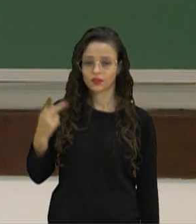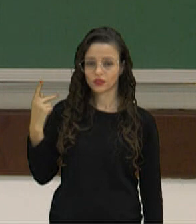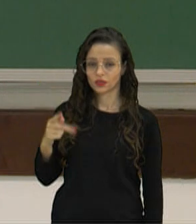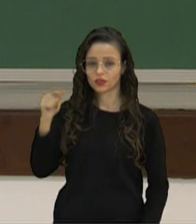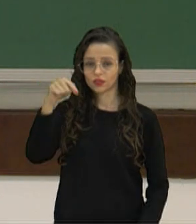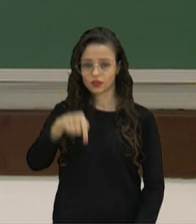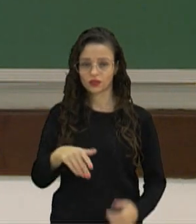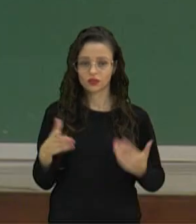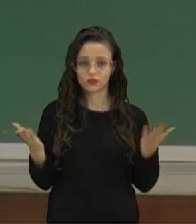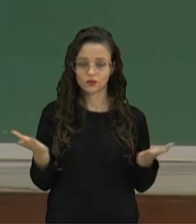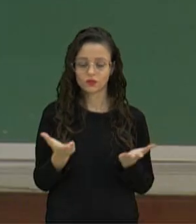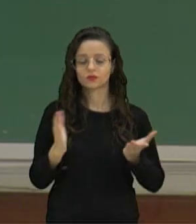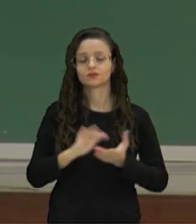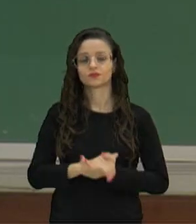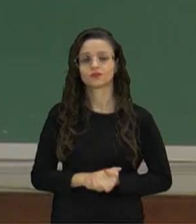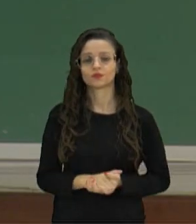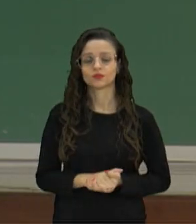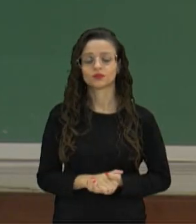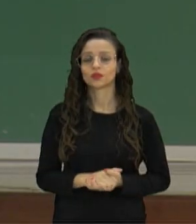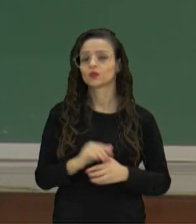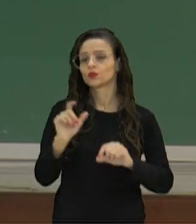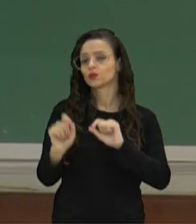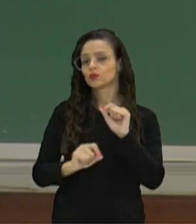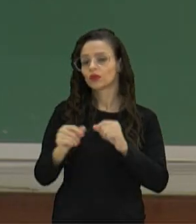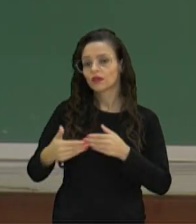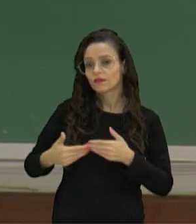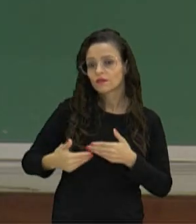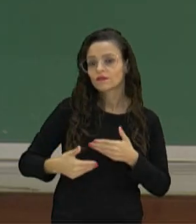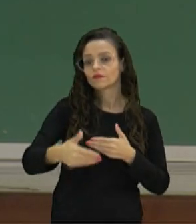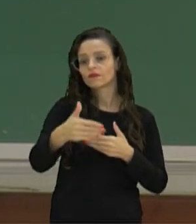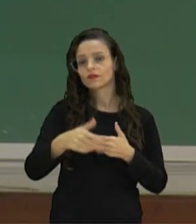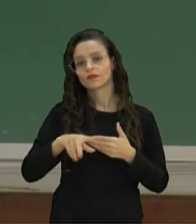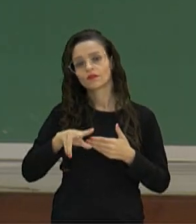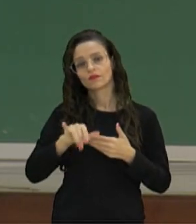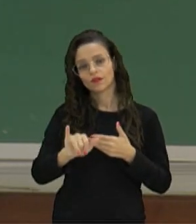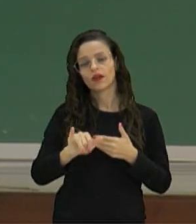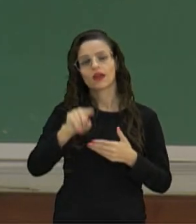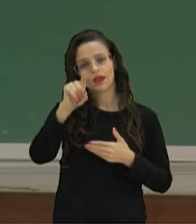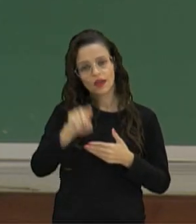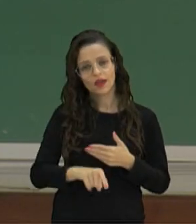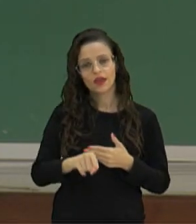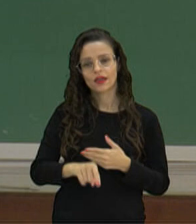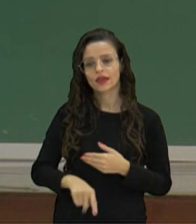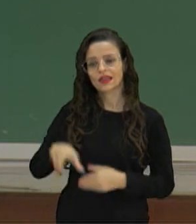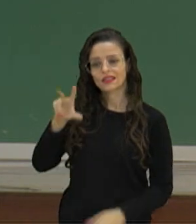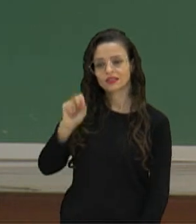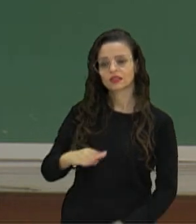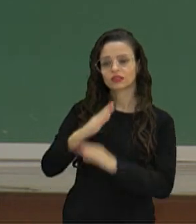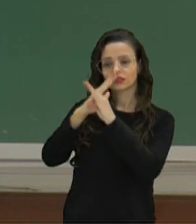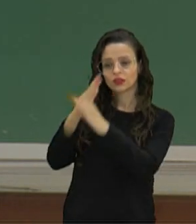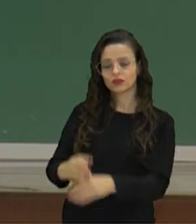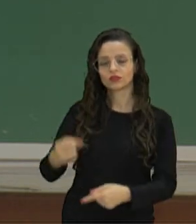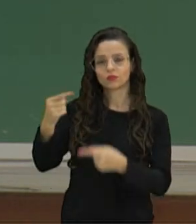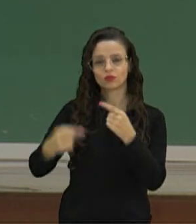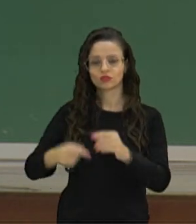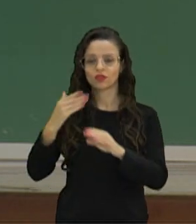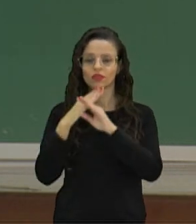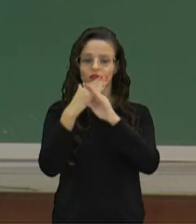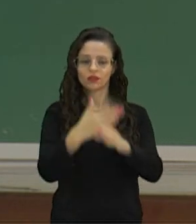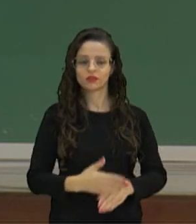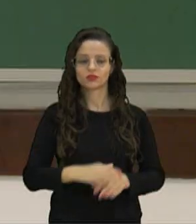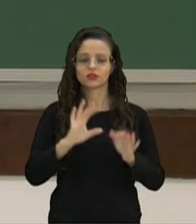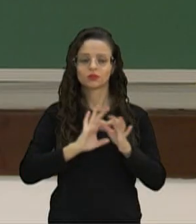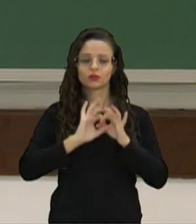né? O que estava prestes a acontecer era a negação da política, a negação da liberdade, a negação